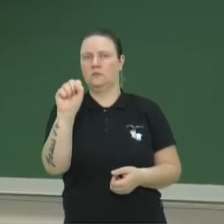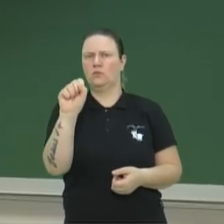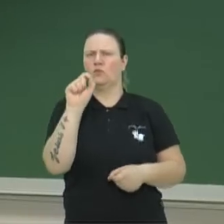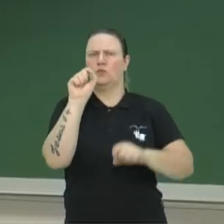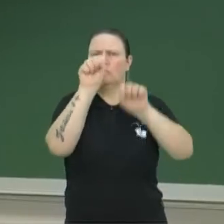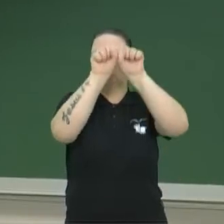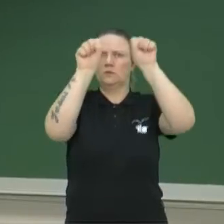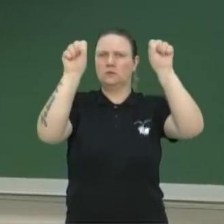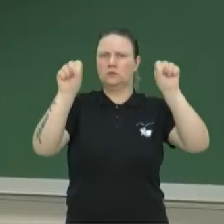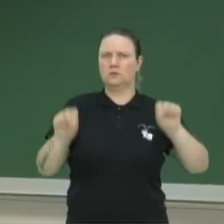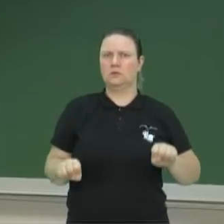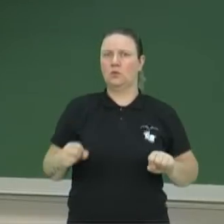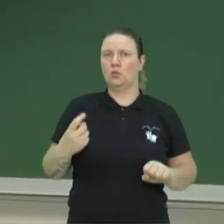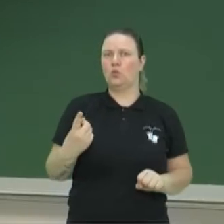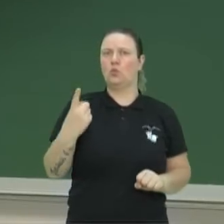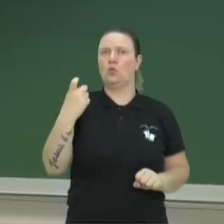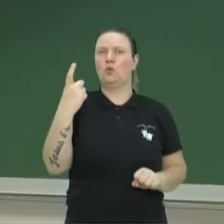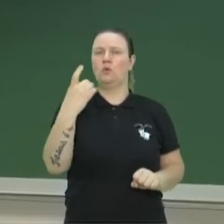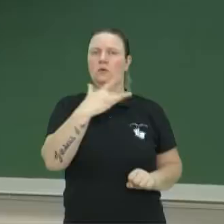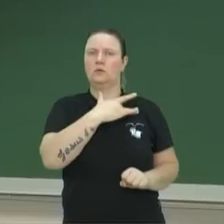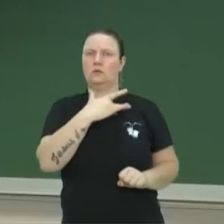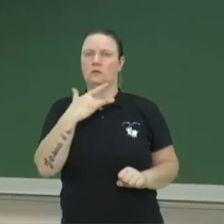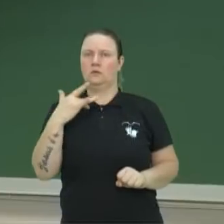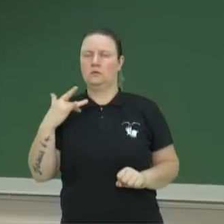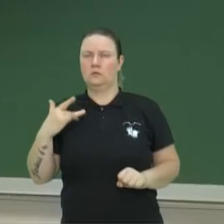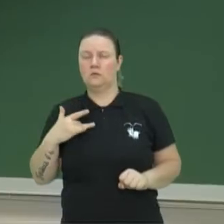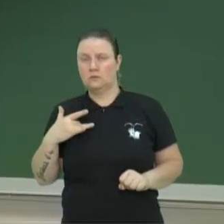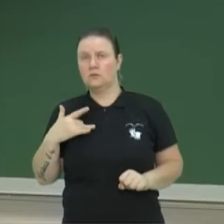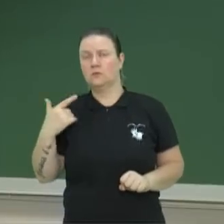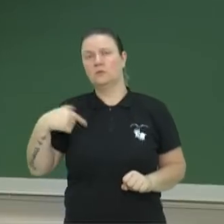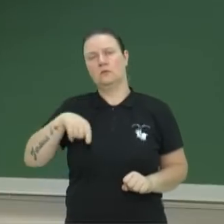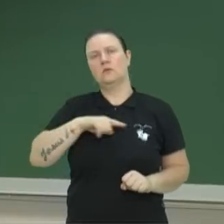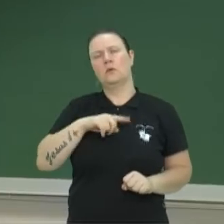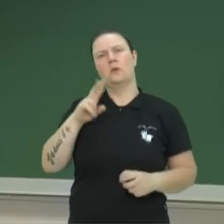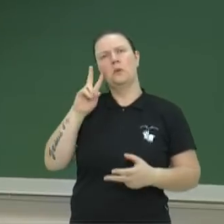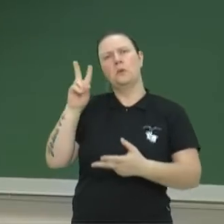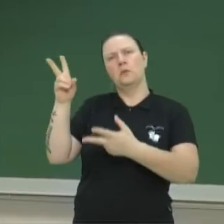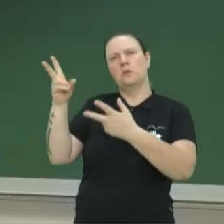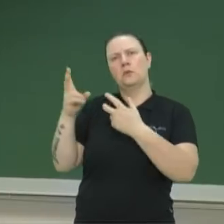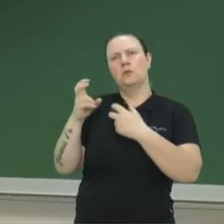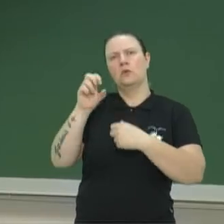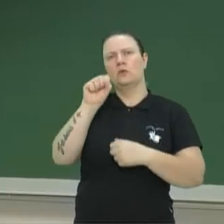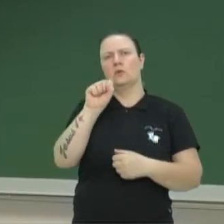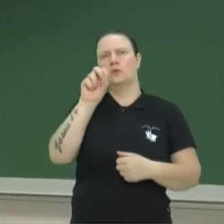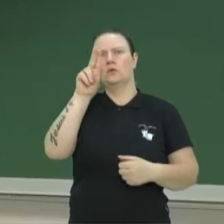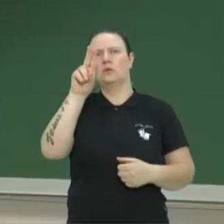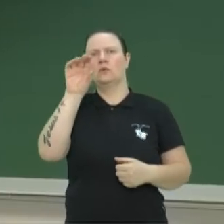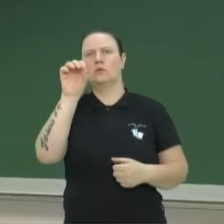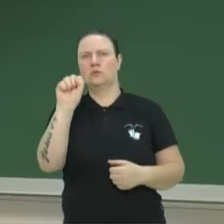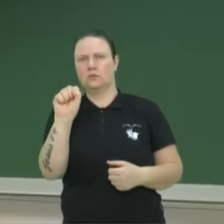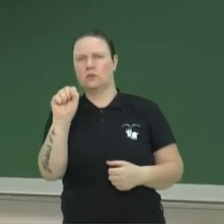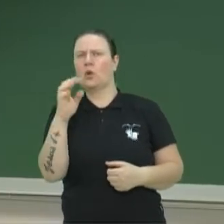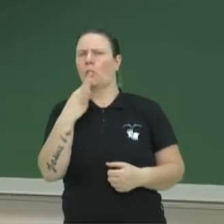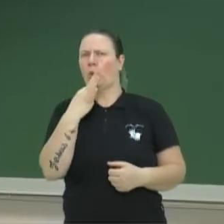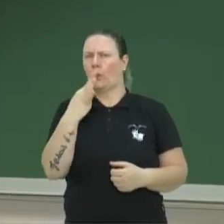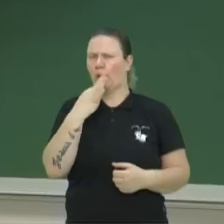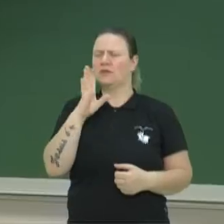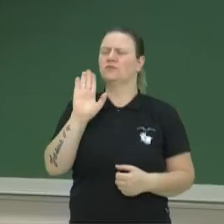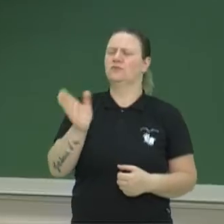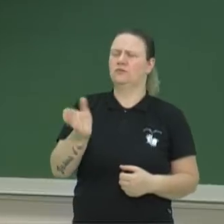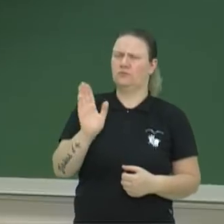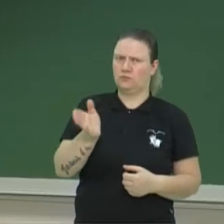é colocado para nós, muitas vezes nós reconhecemos com a sigla SUS, né? Muita gente fala